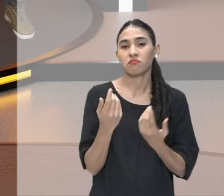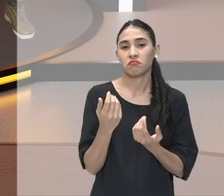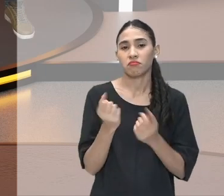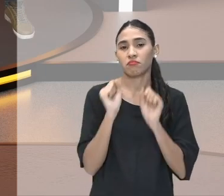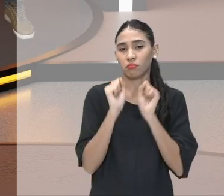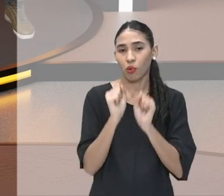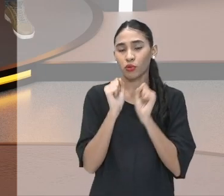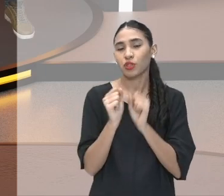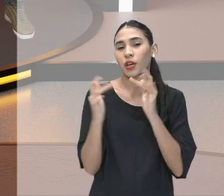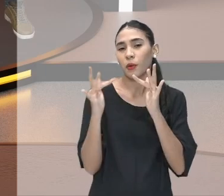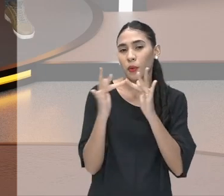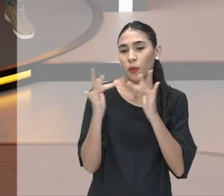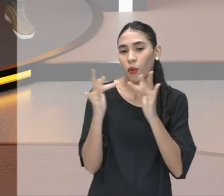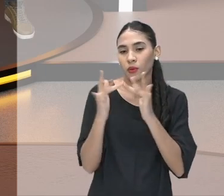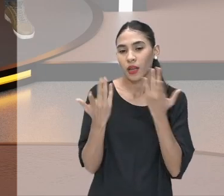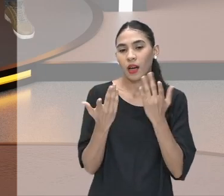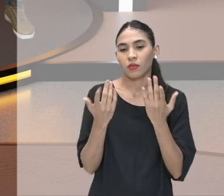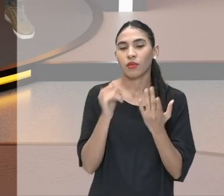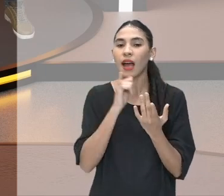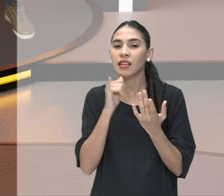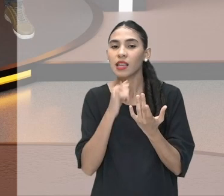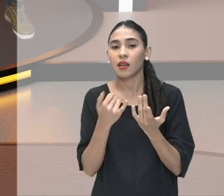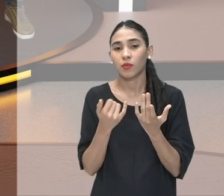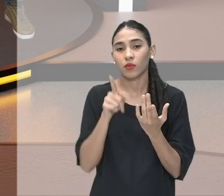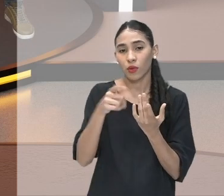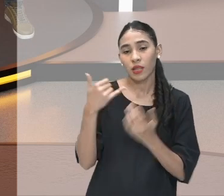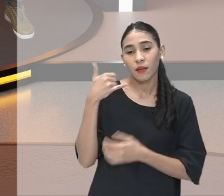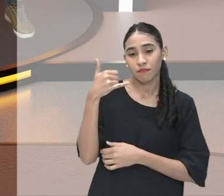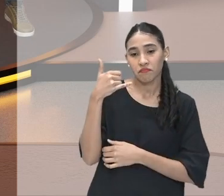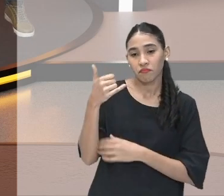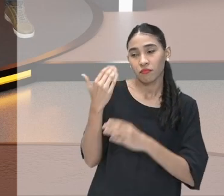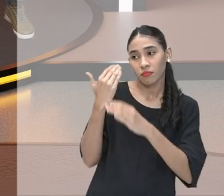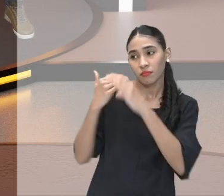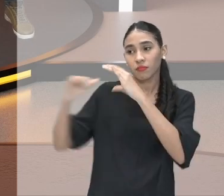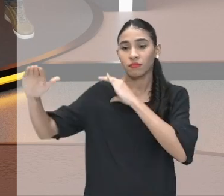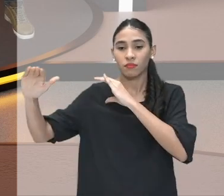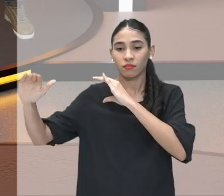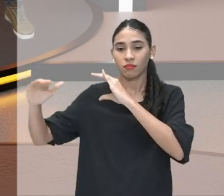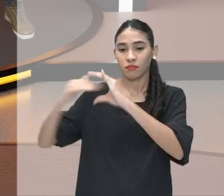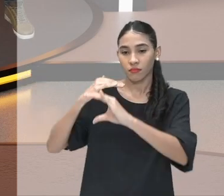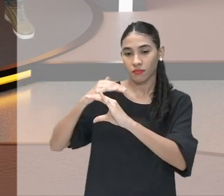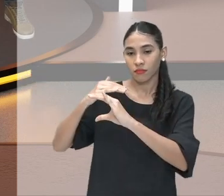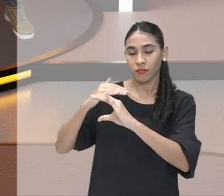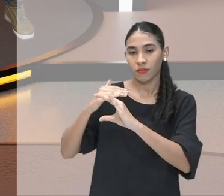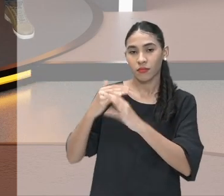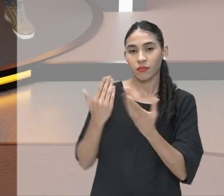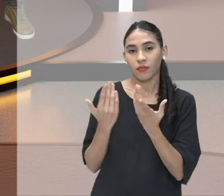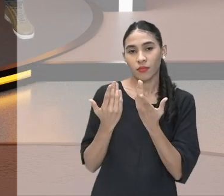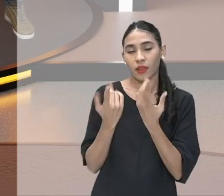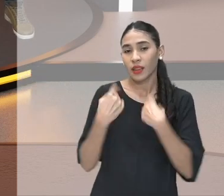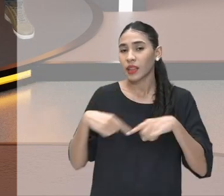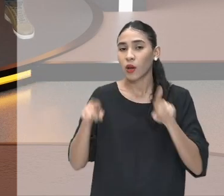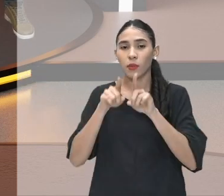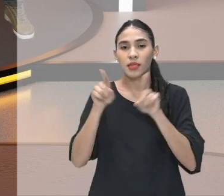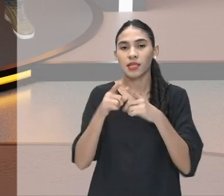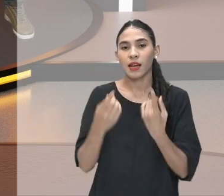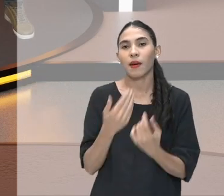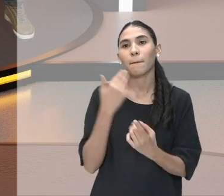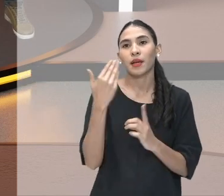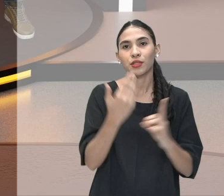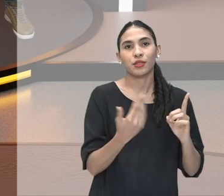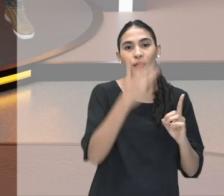falar, né, passar uma mensagem de um lugar para outro sem que você tivesse que dispensar uma pessoa para fazer isso,